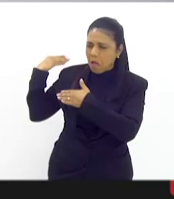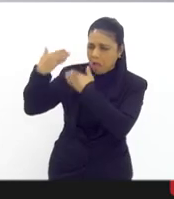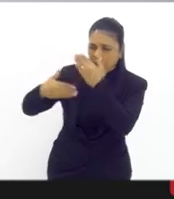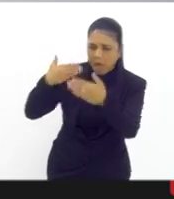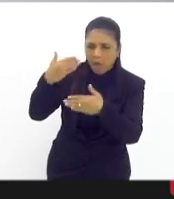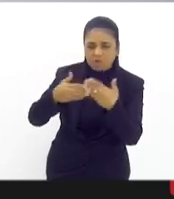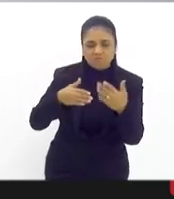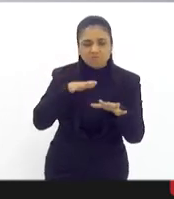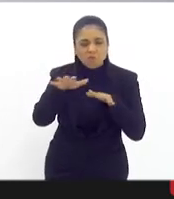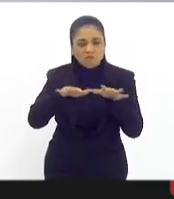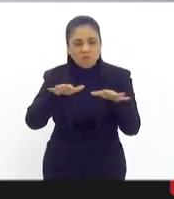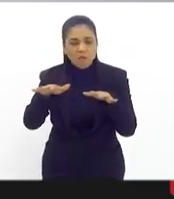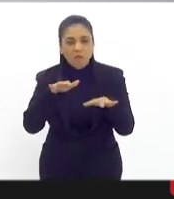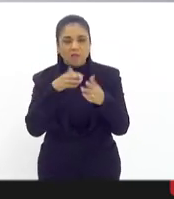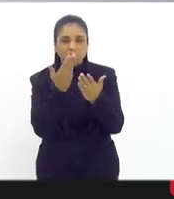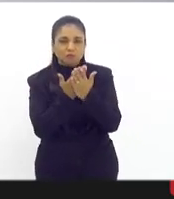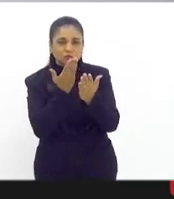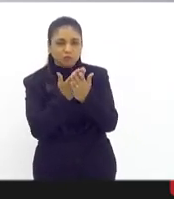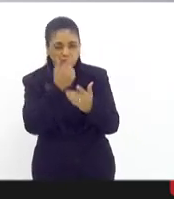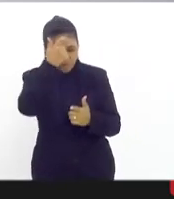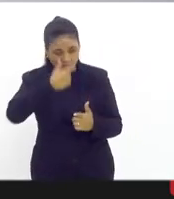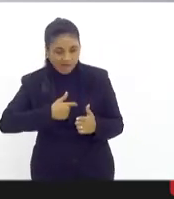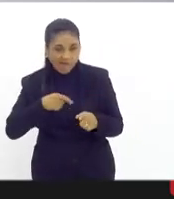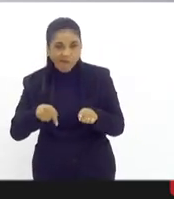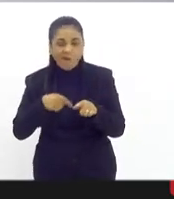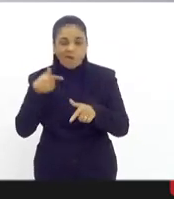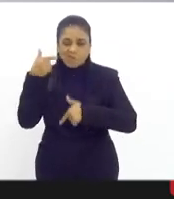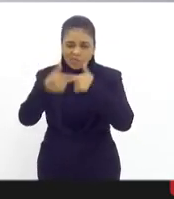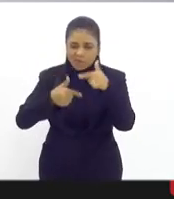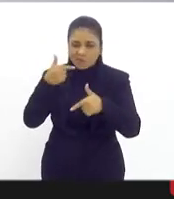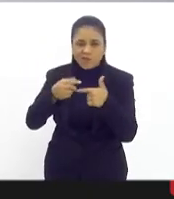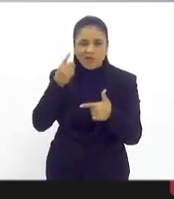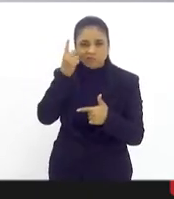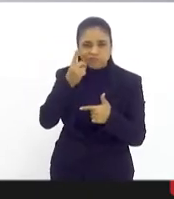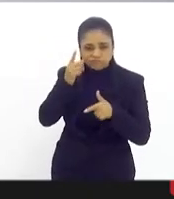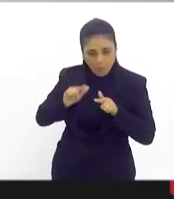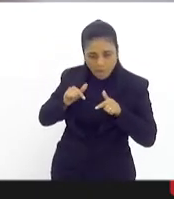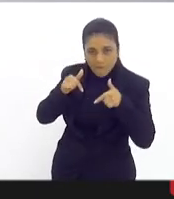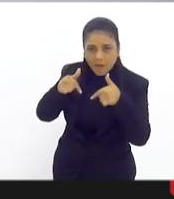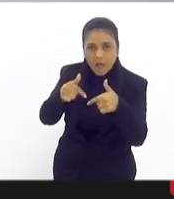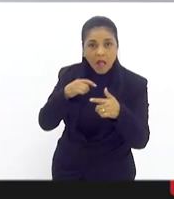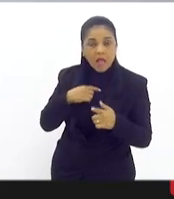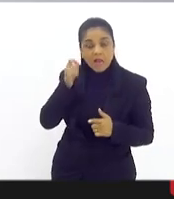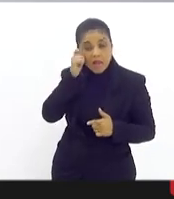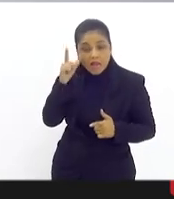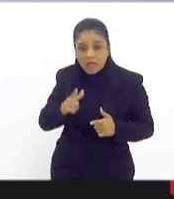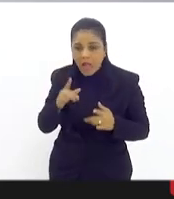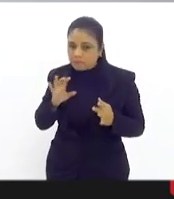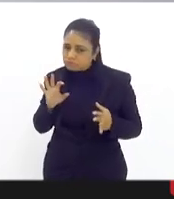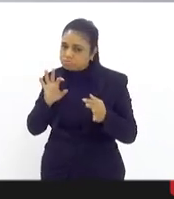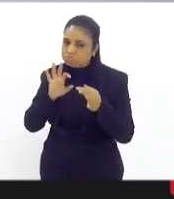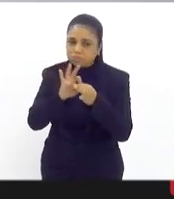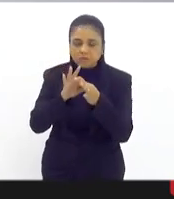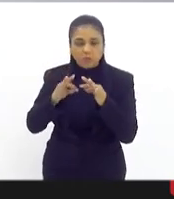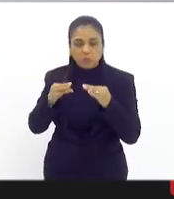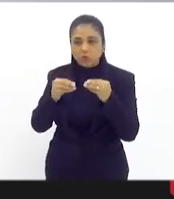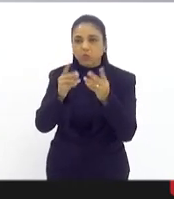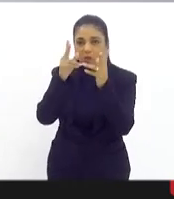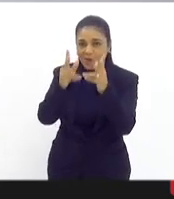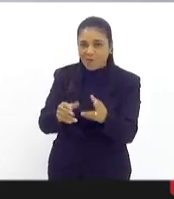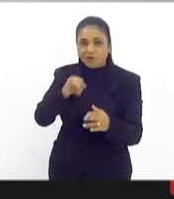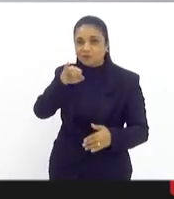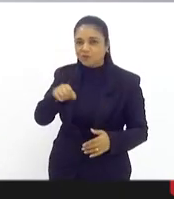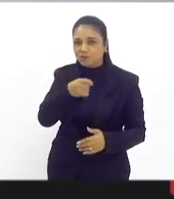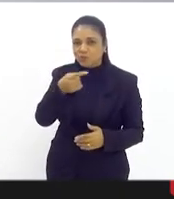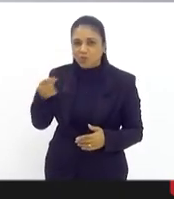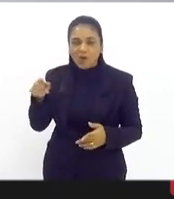movimento estudantil. É um deputado muito atuante e muito ligado em tudo que acontece. O próprio João, que está aqui da AMES, falando ontem, né? Ele